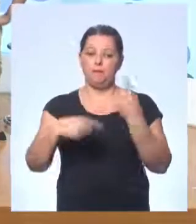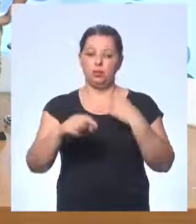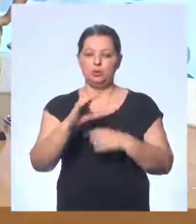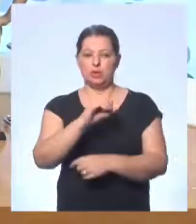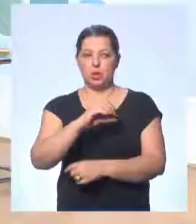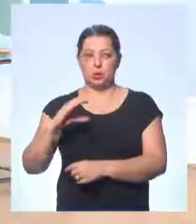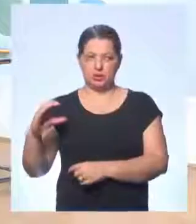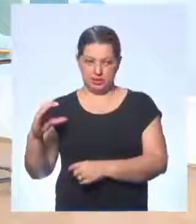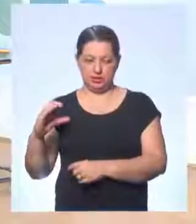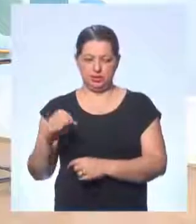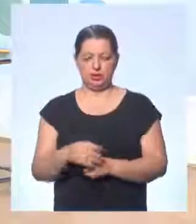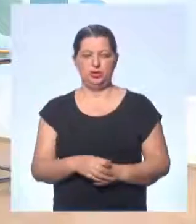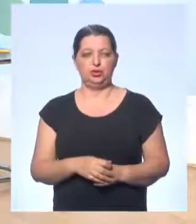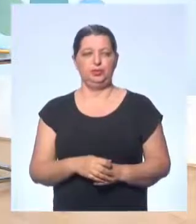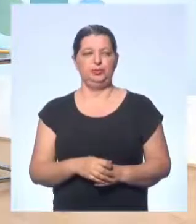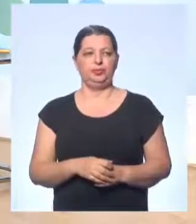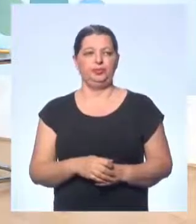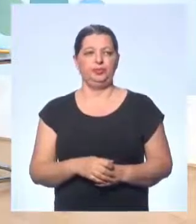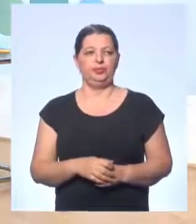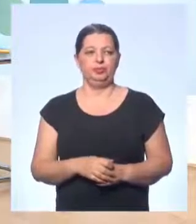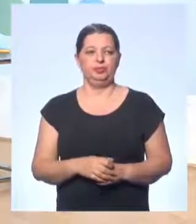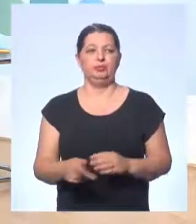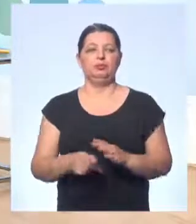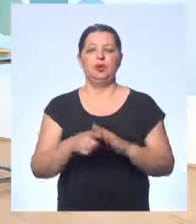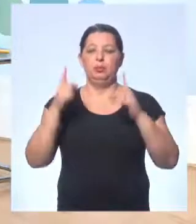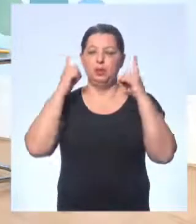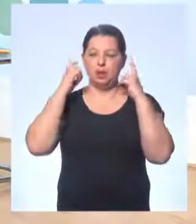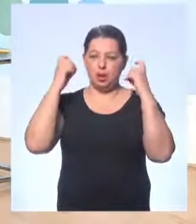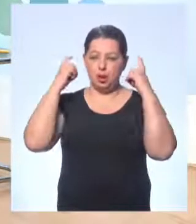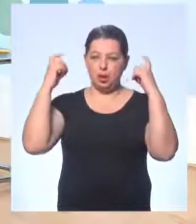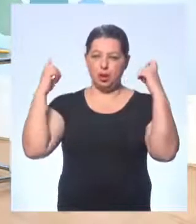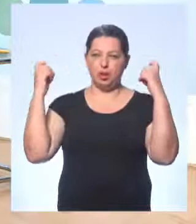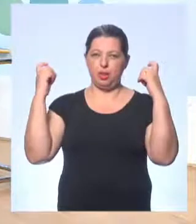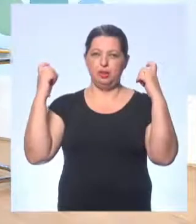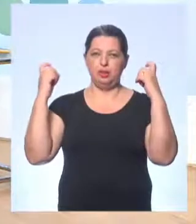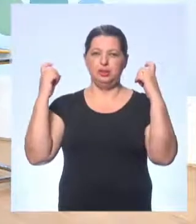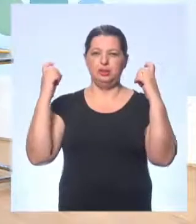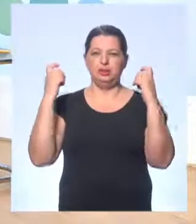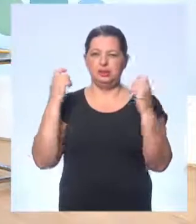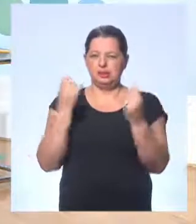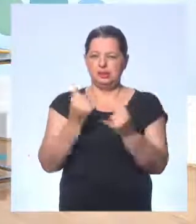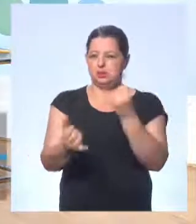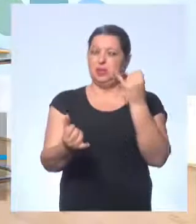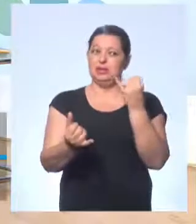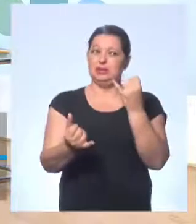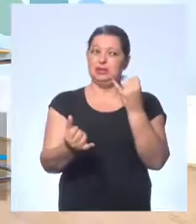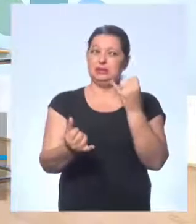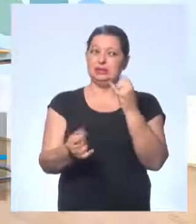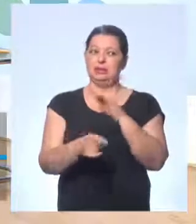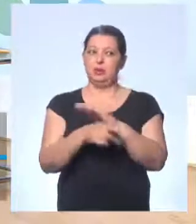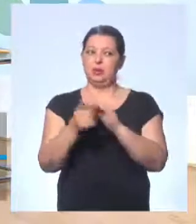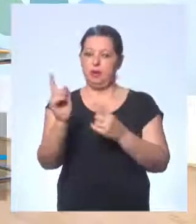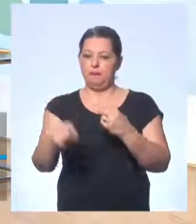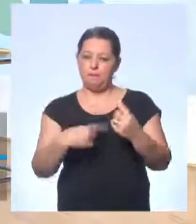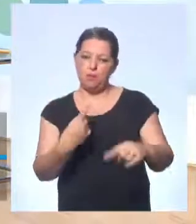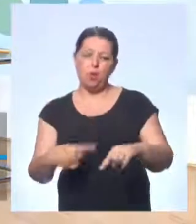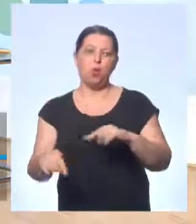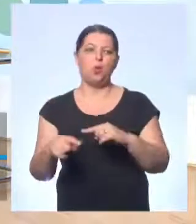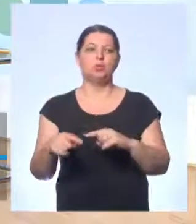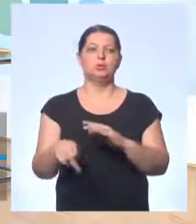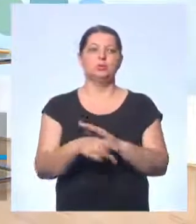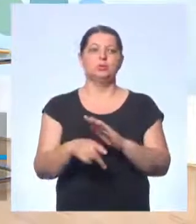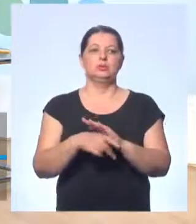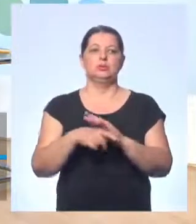do tempo, o ruído ele foi invadindo. Ele estava prestes a invadir na música modal, que é essa música da época do